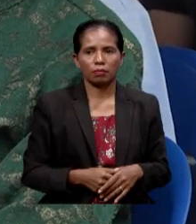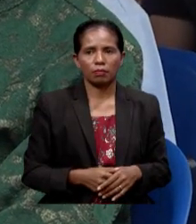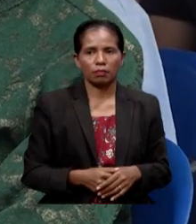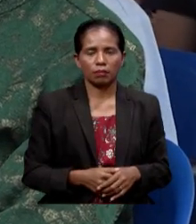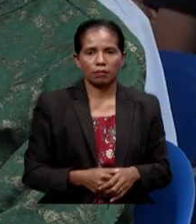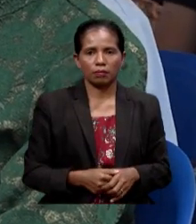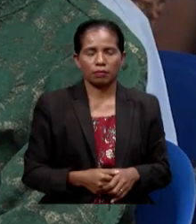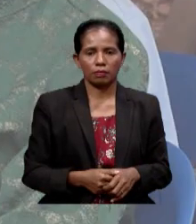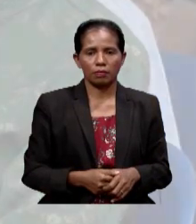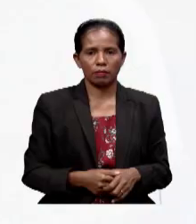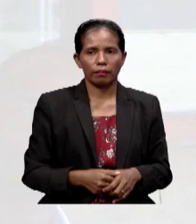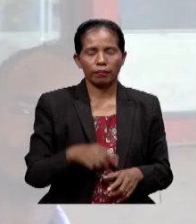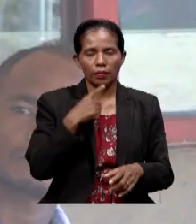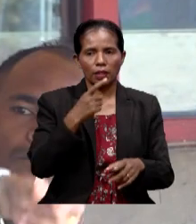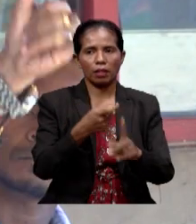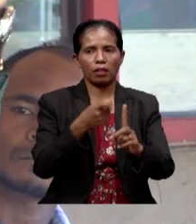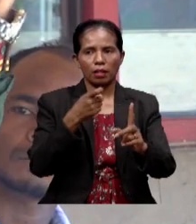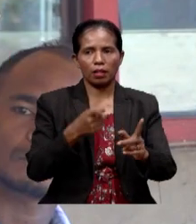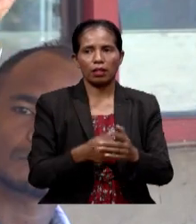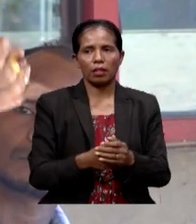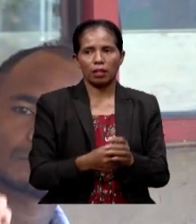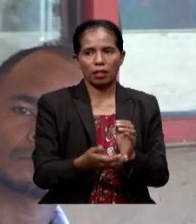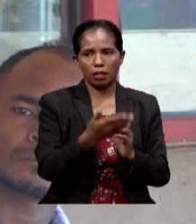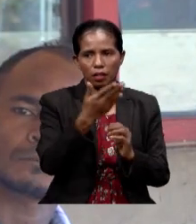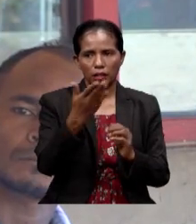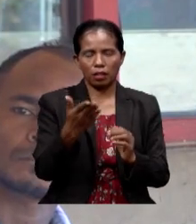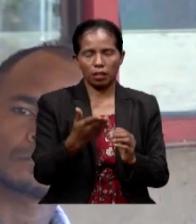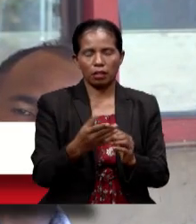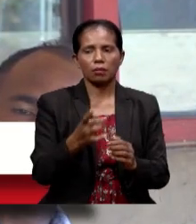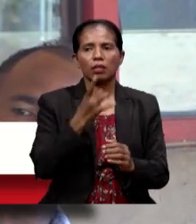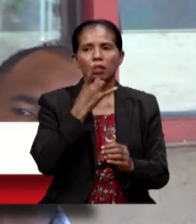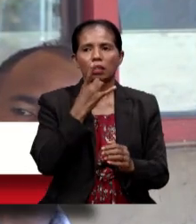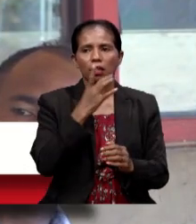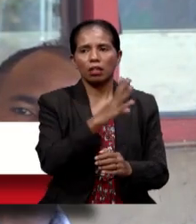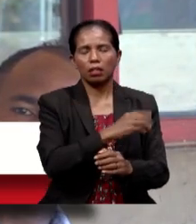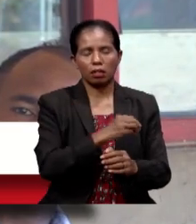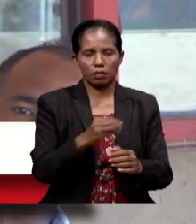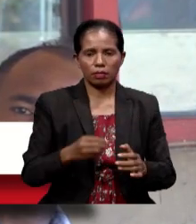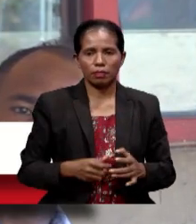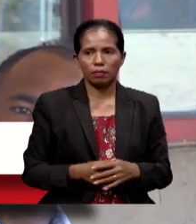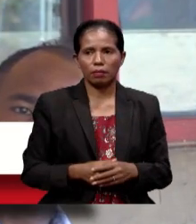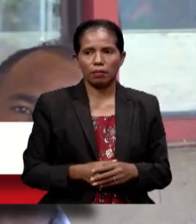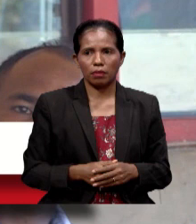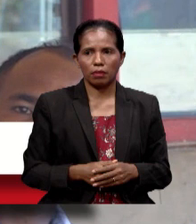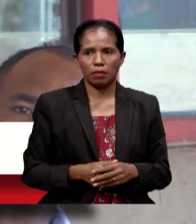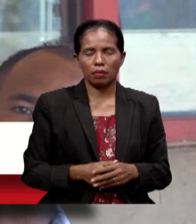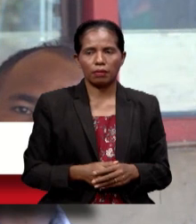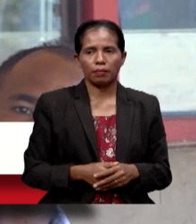nene se ia problema bara. Ida makin ne elet sidade. Nene laiha. Ati